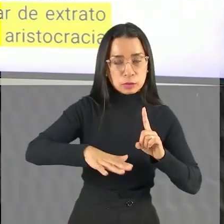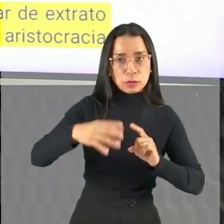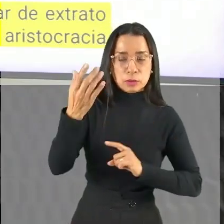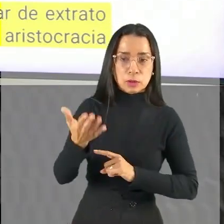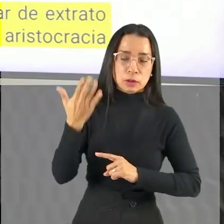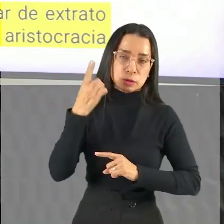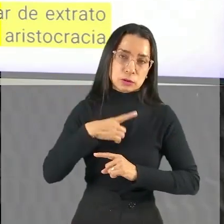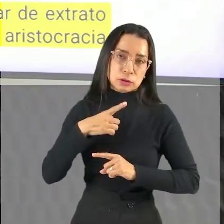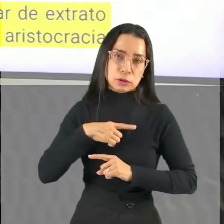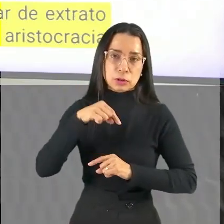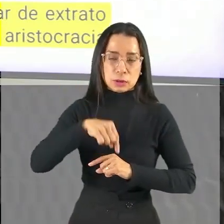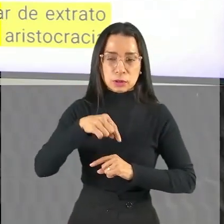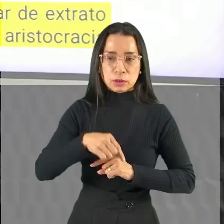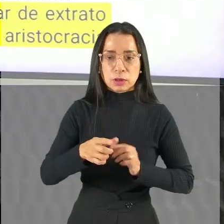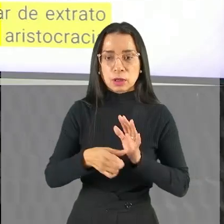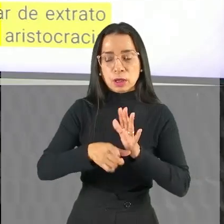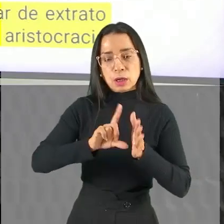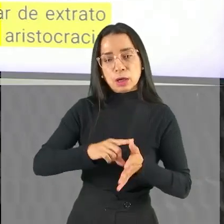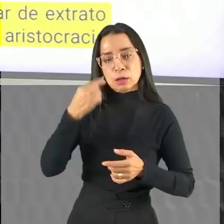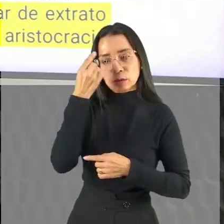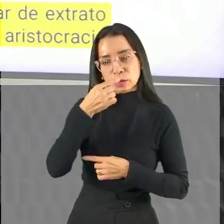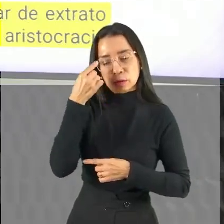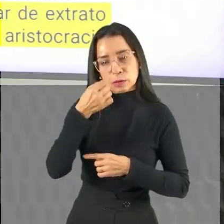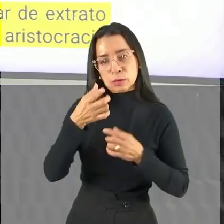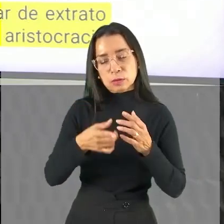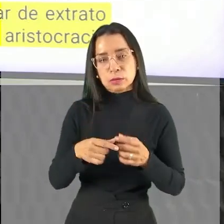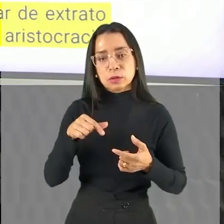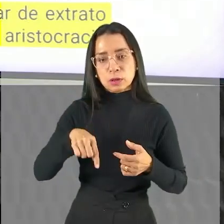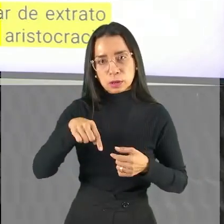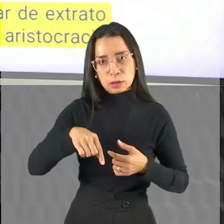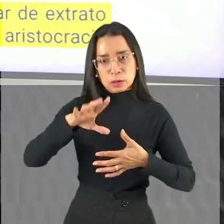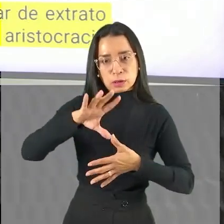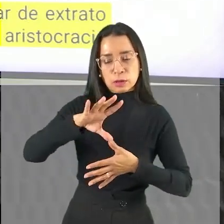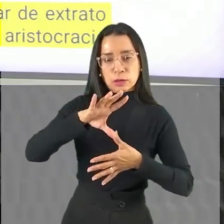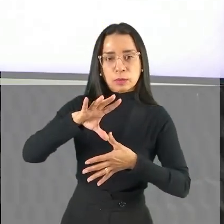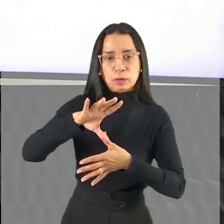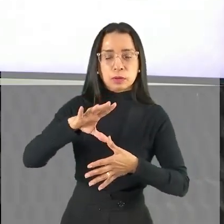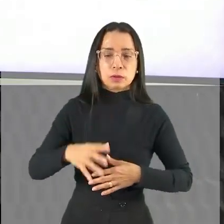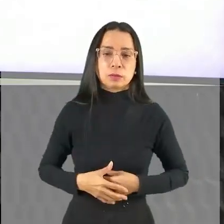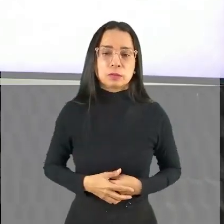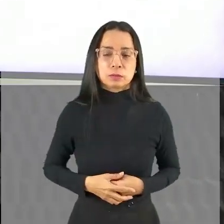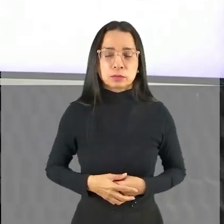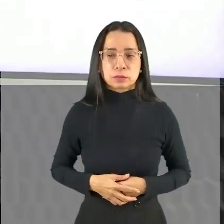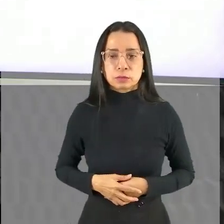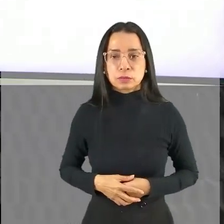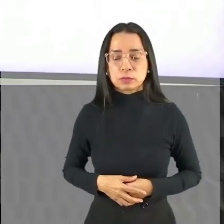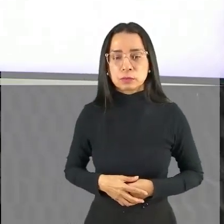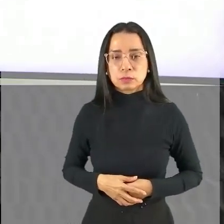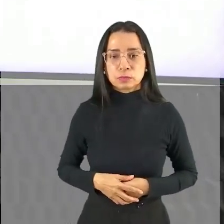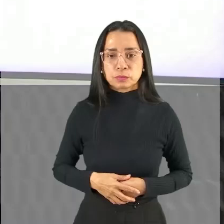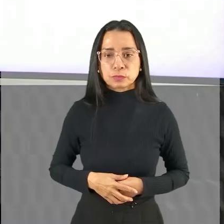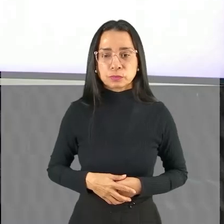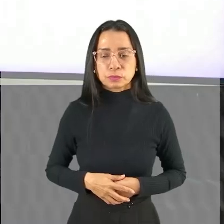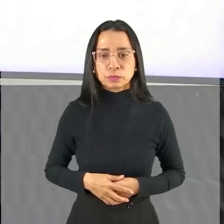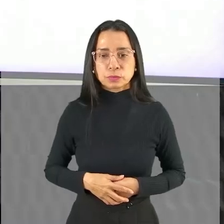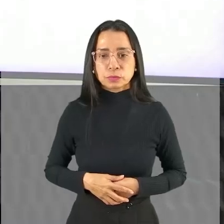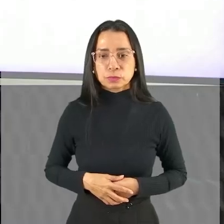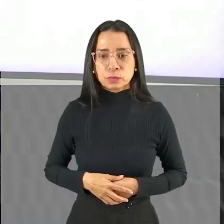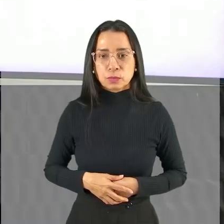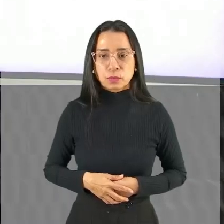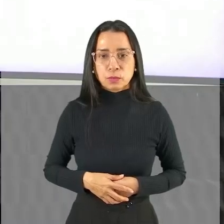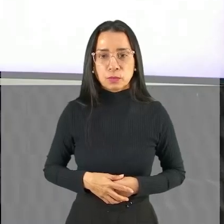dos espanhóis na nossa América. Ok? Vamos para frente, que tem mais questões para a gente